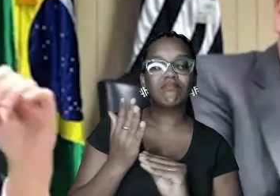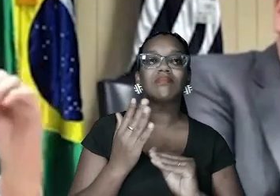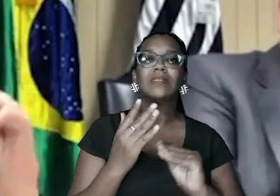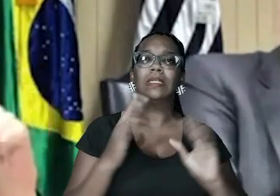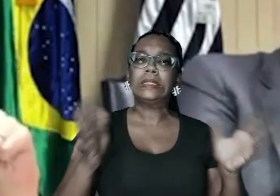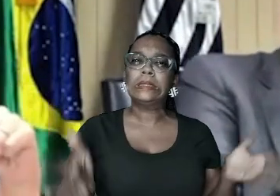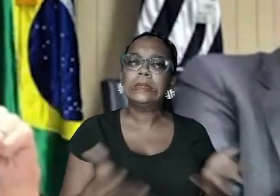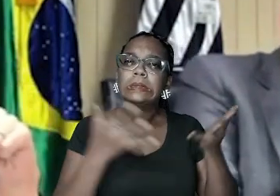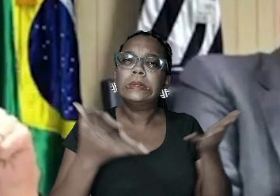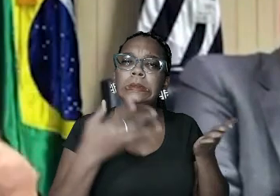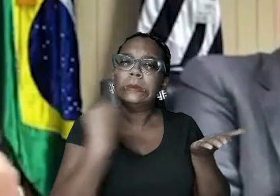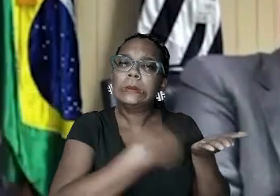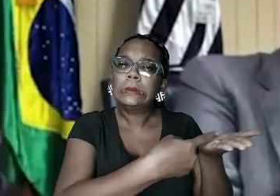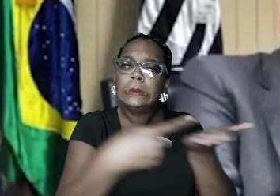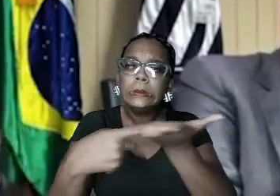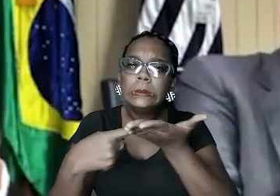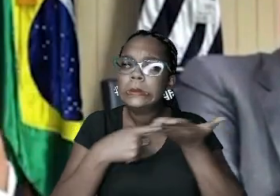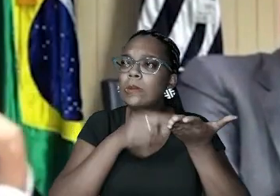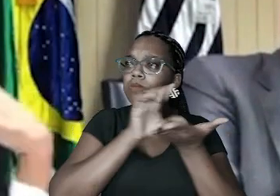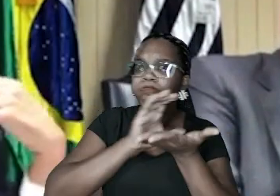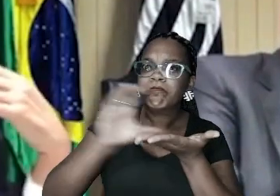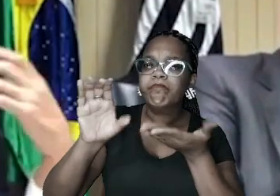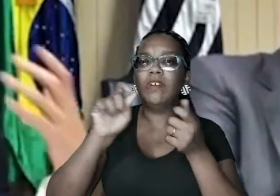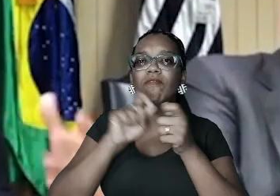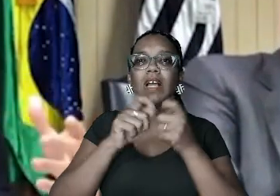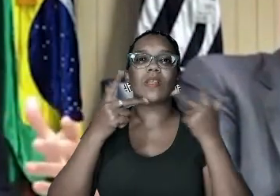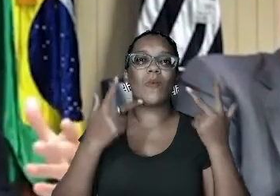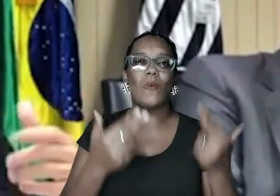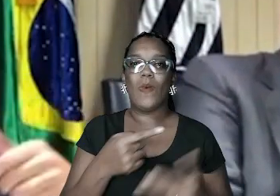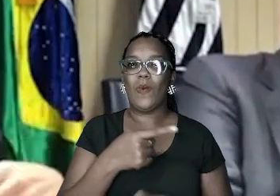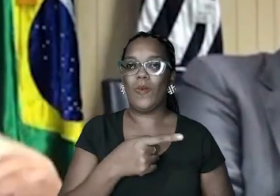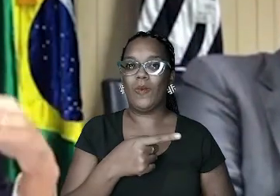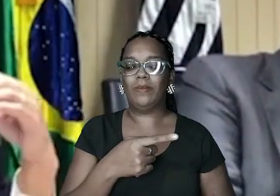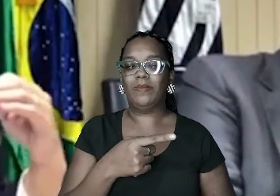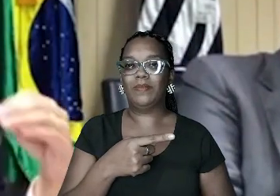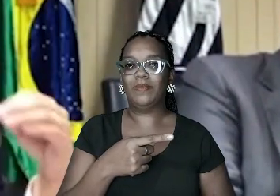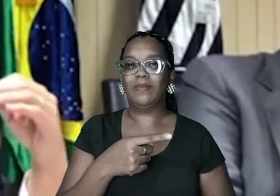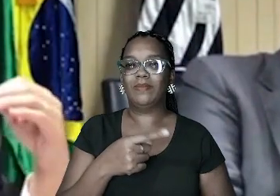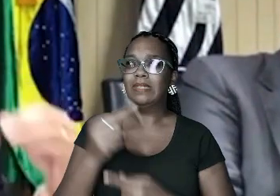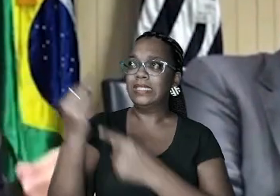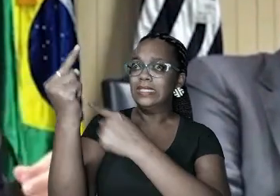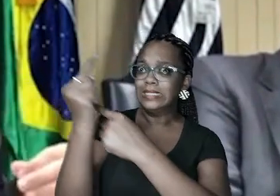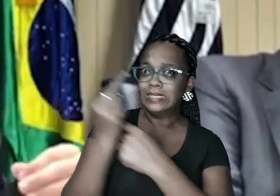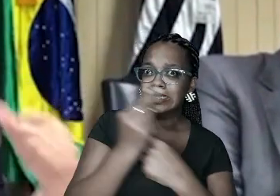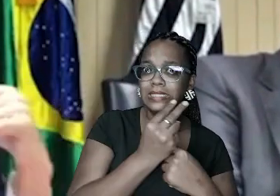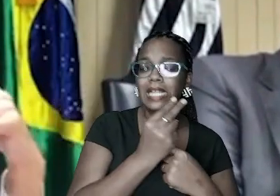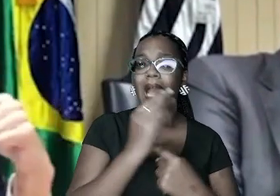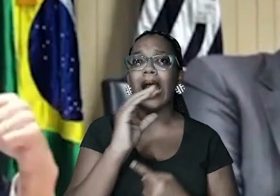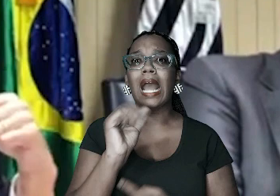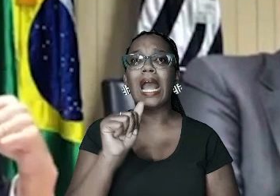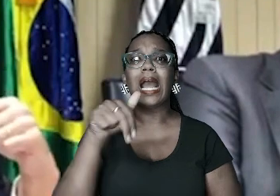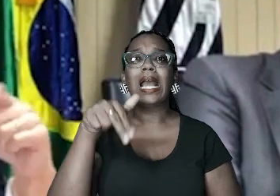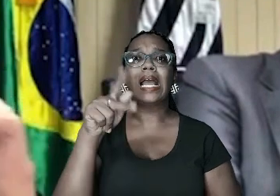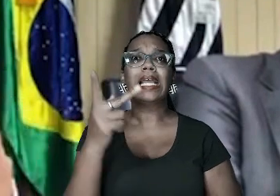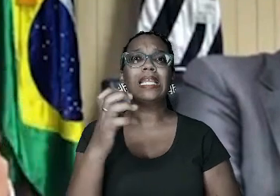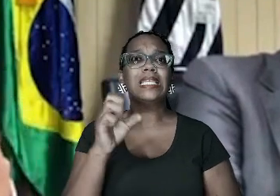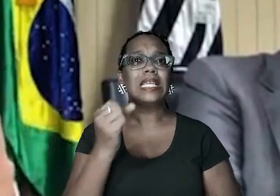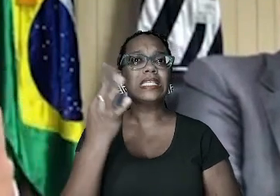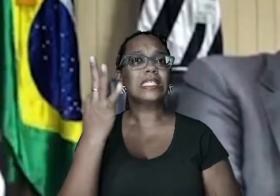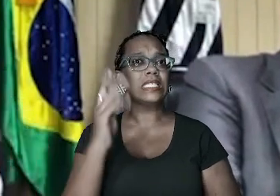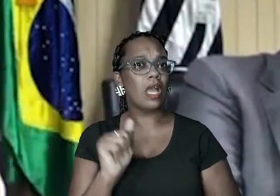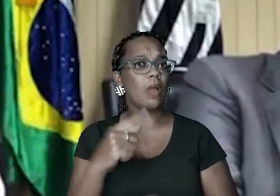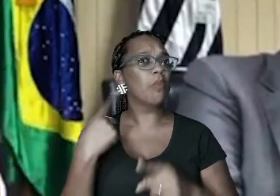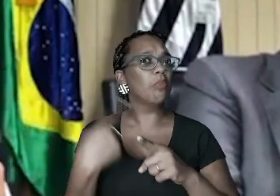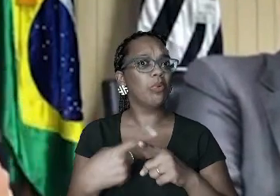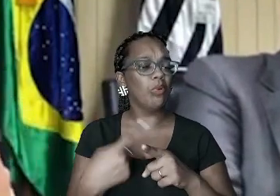o mesmo movimento que se fez com game Stop mobilizou o grande número de investidores que fizeram a mesma coisa a